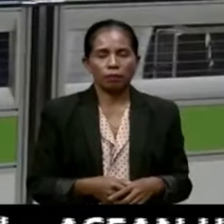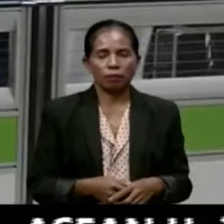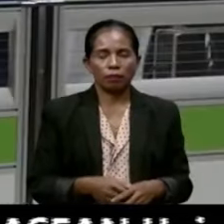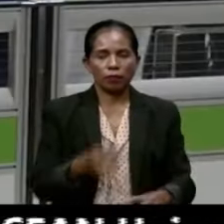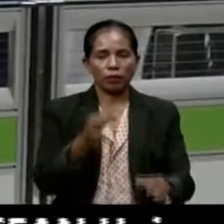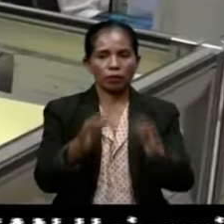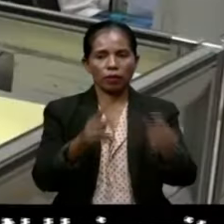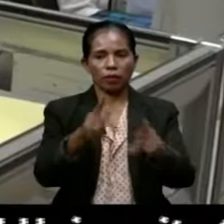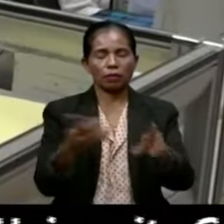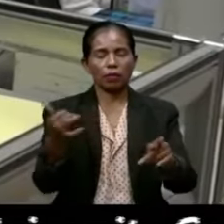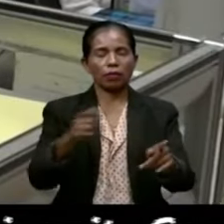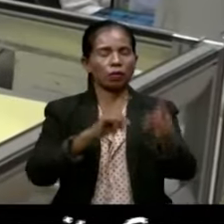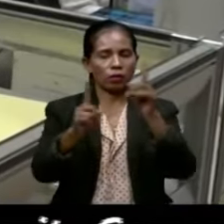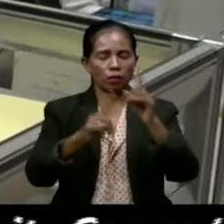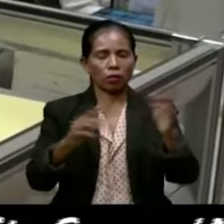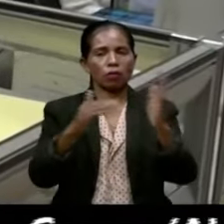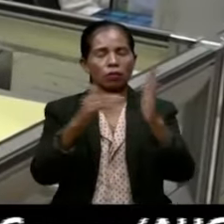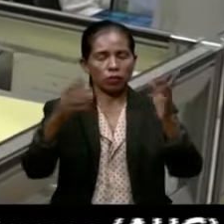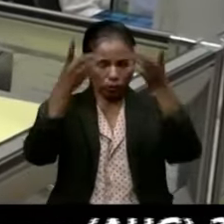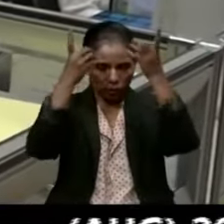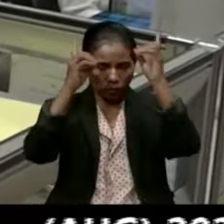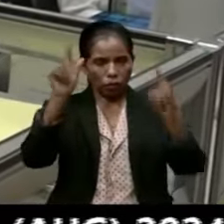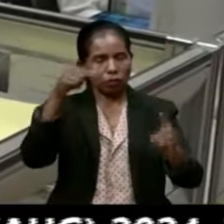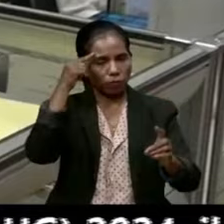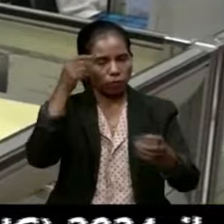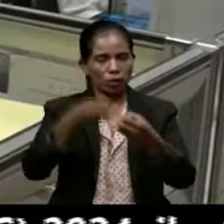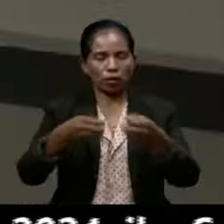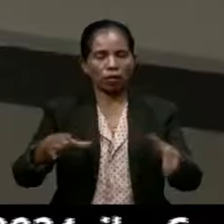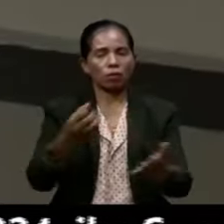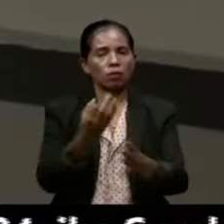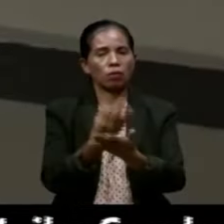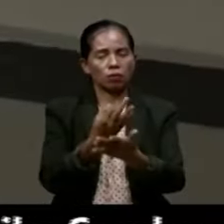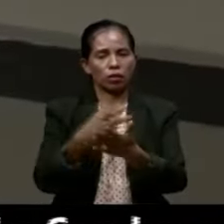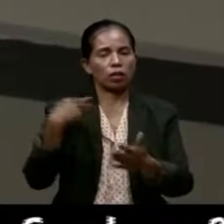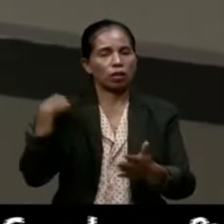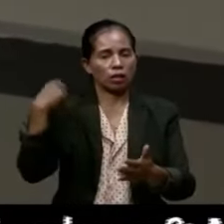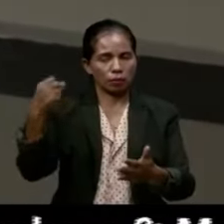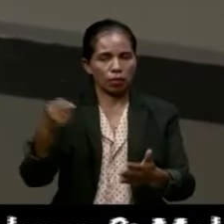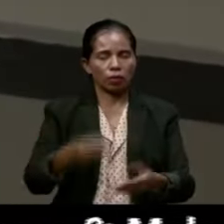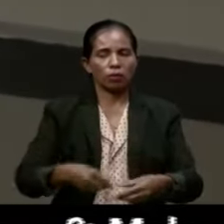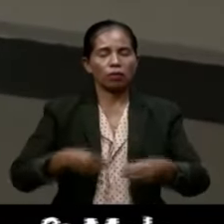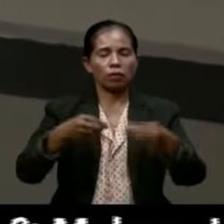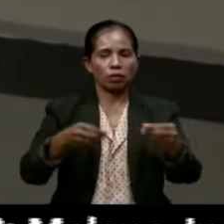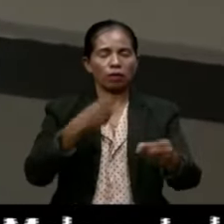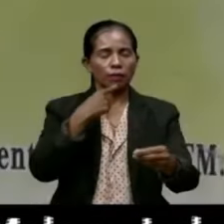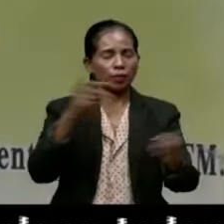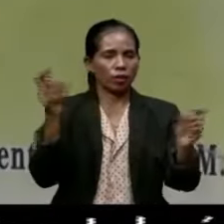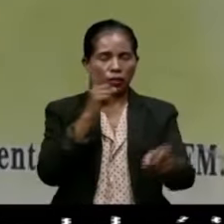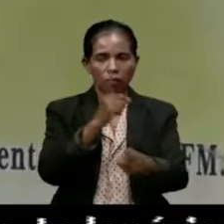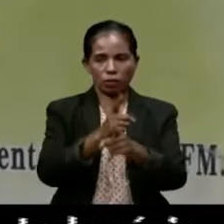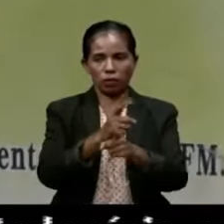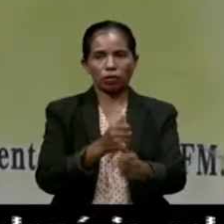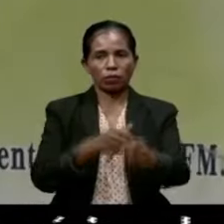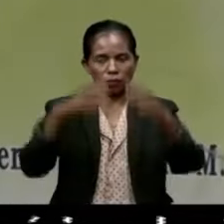Mas que beneficiário sira halo protesta contra a decisão do governo nebe rala com Bolsa Habit ou de criar fali Bolsa Parcial, também considera lá justo, mas